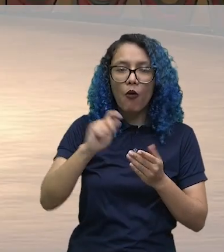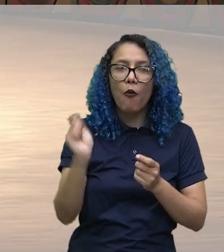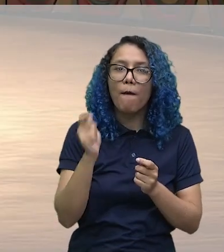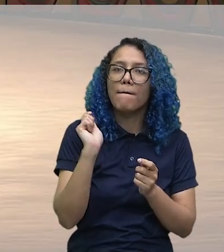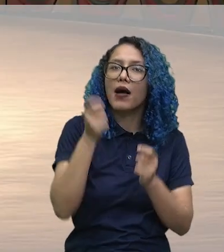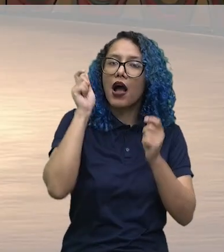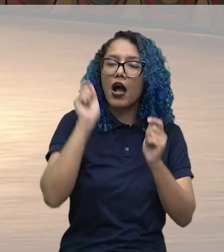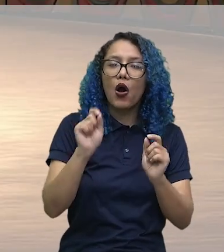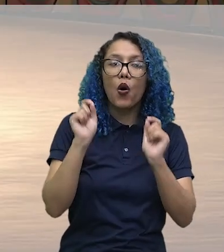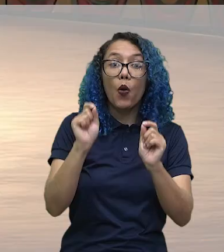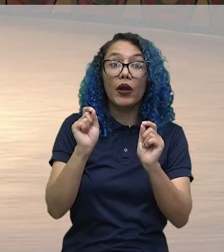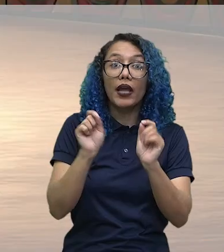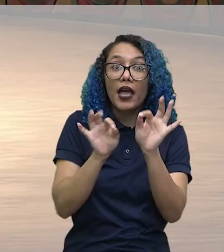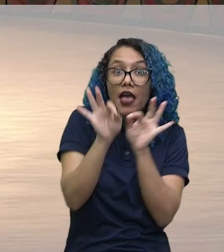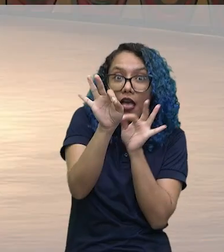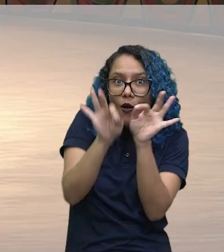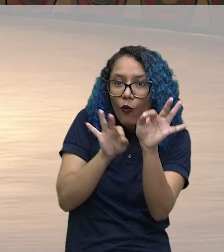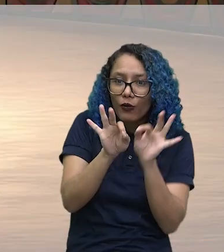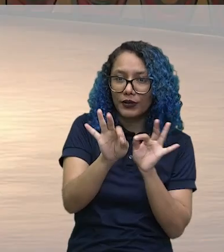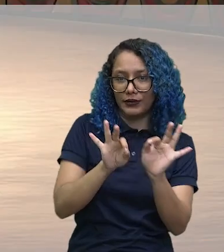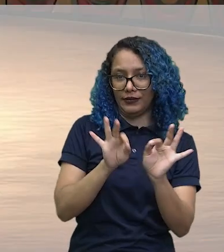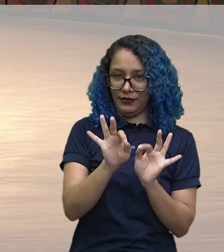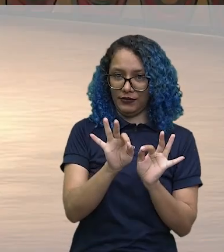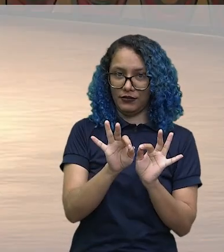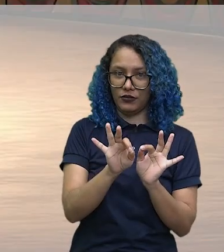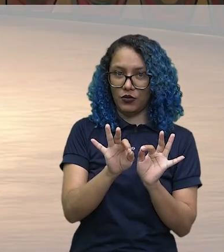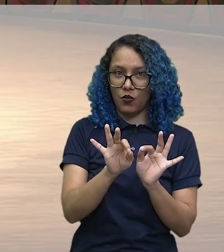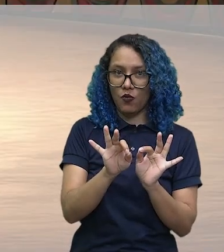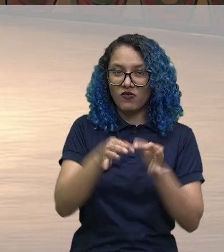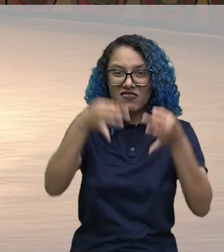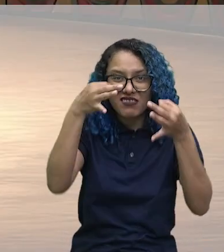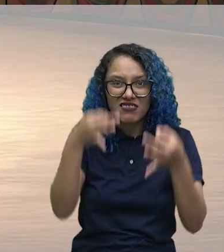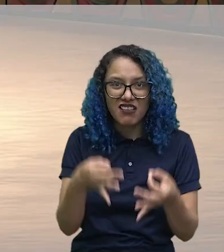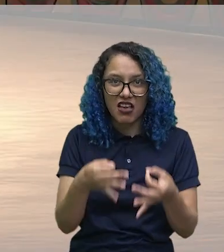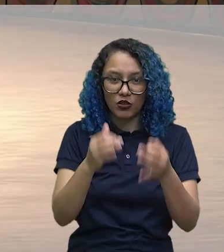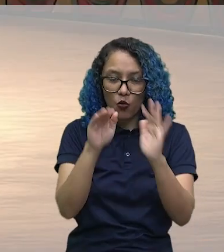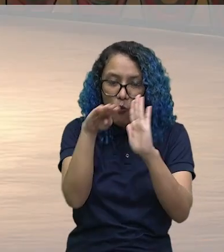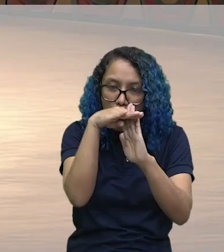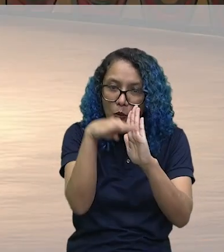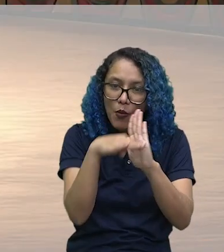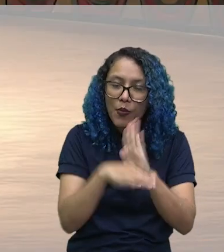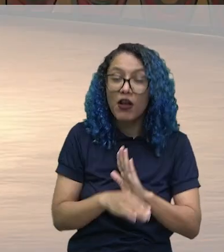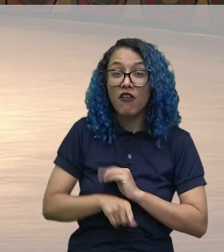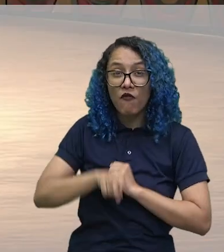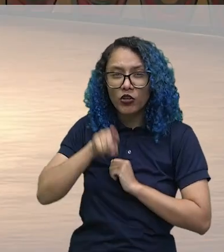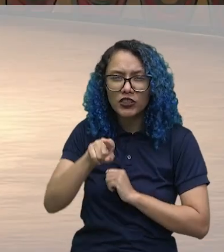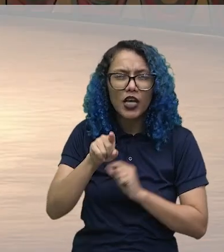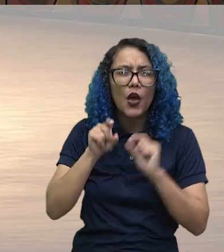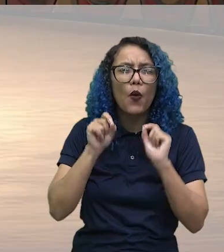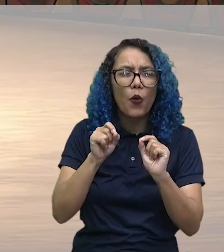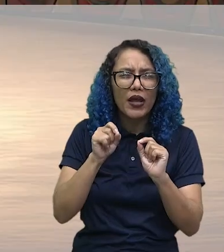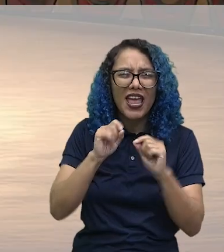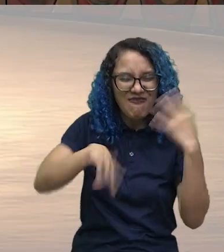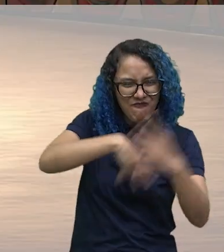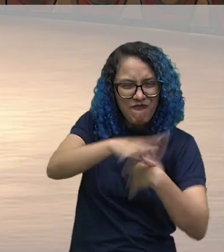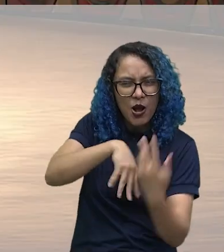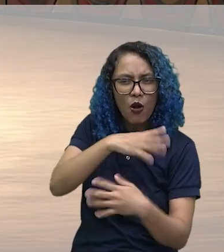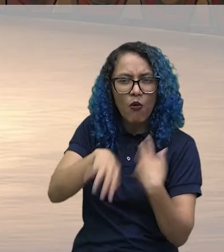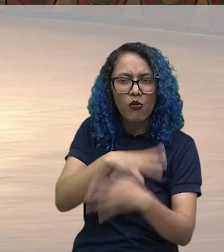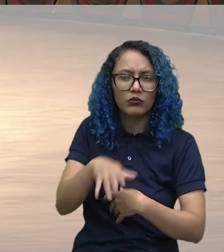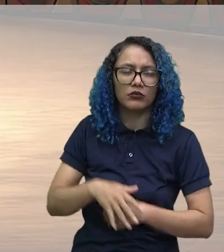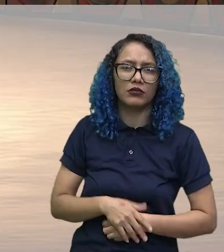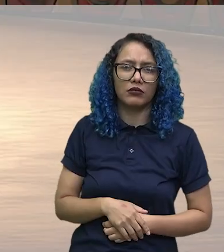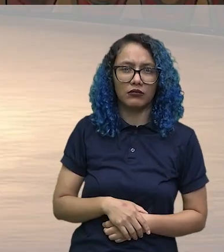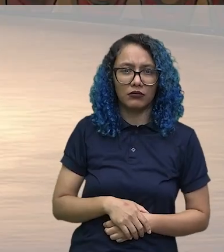mágico é o planejamento, a ordem, e você é a